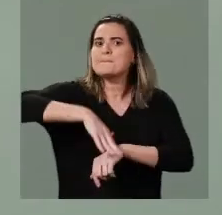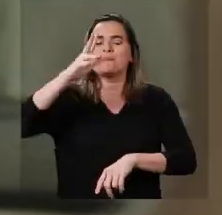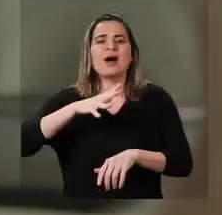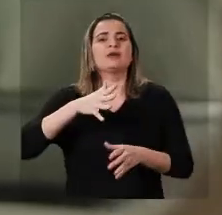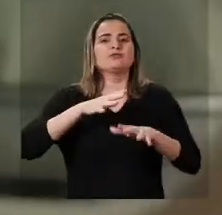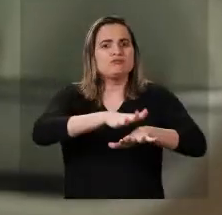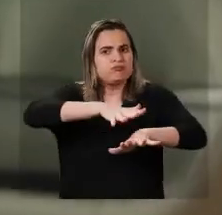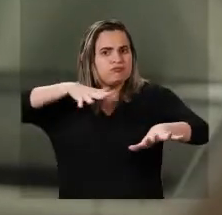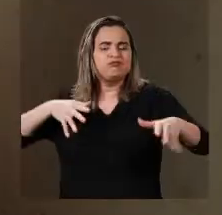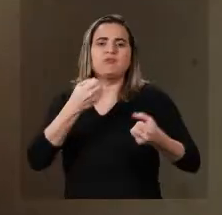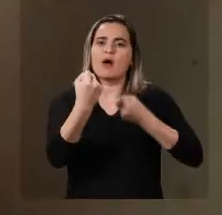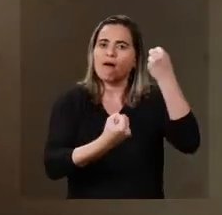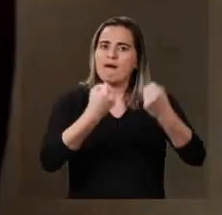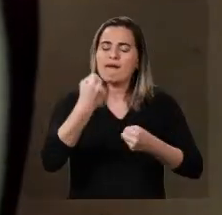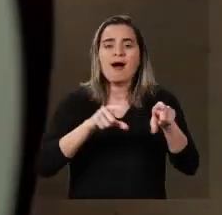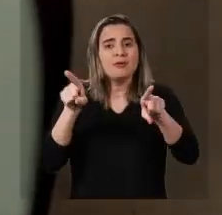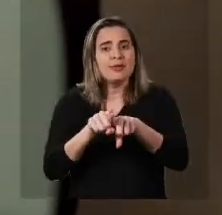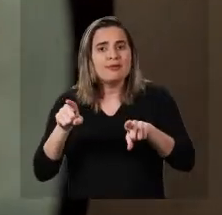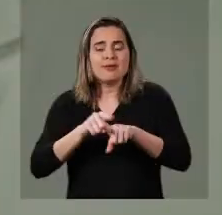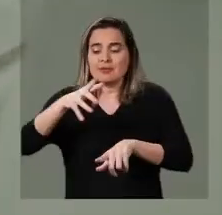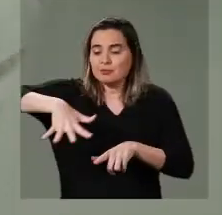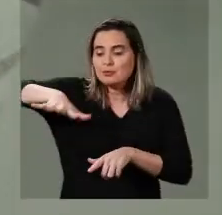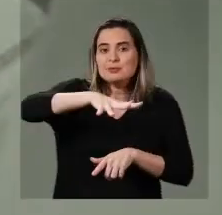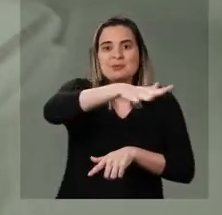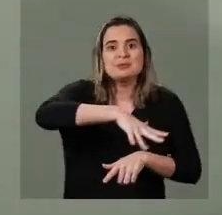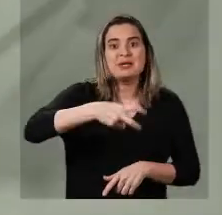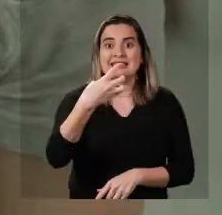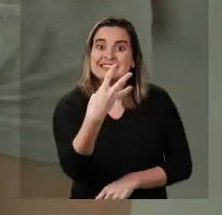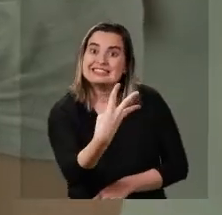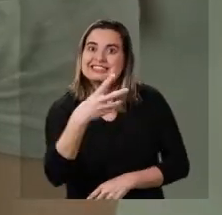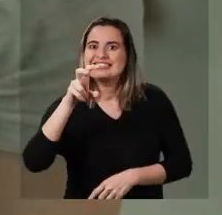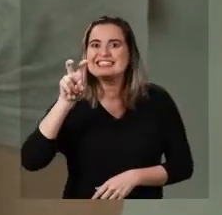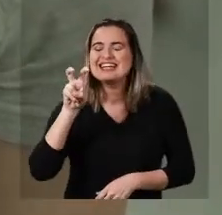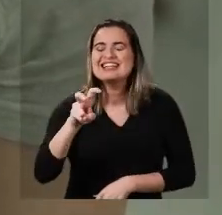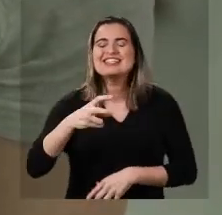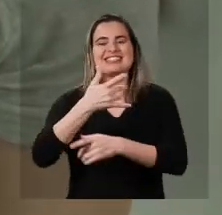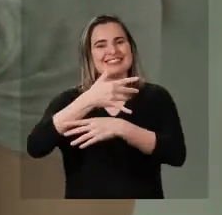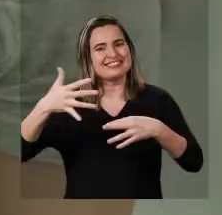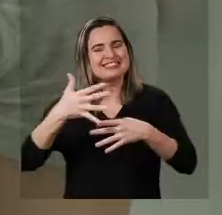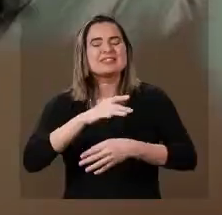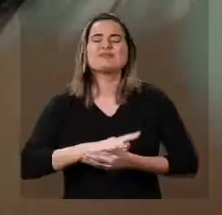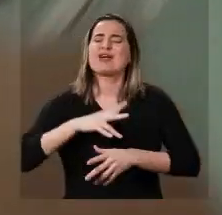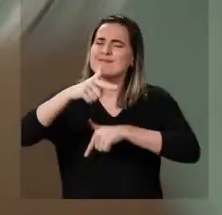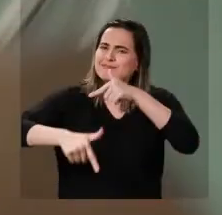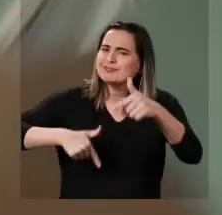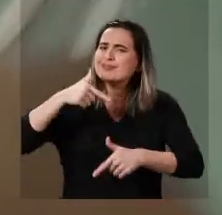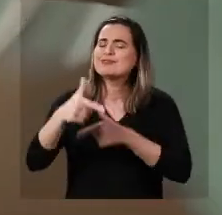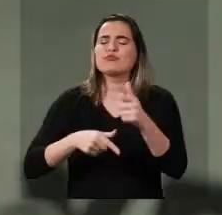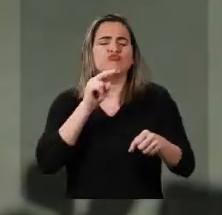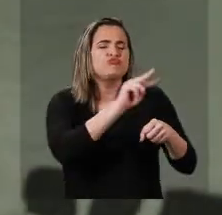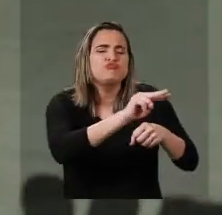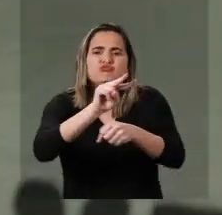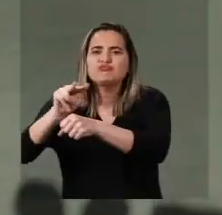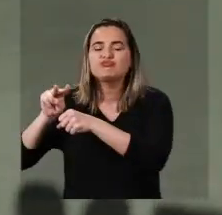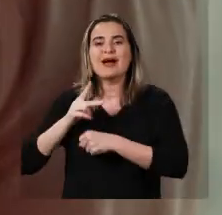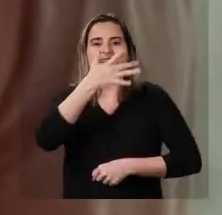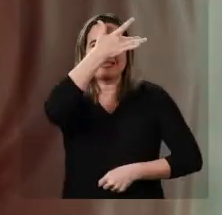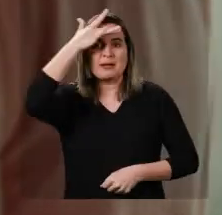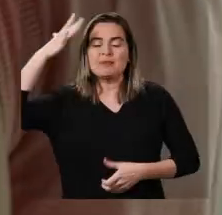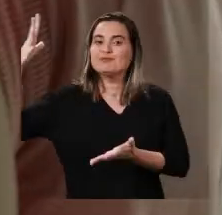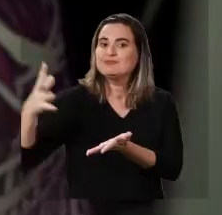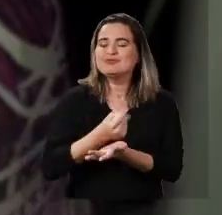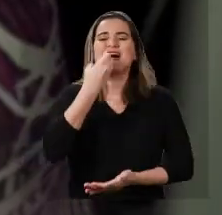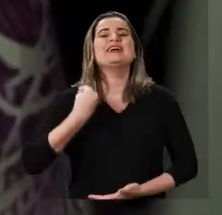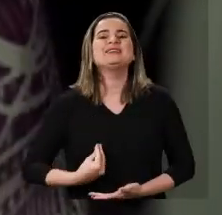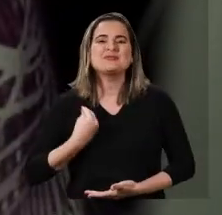vez mais nos drive-thrus e 35 salas de vacinação espalhadas por toda a cidade. É trabalho que cuida das pessoas